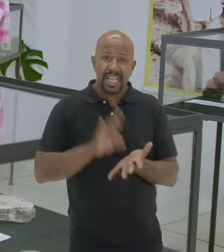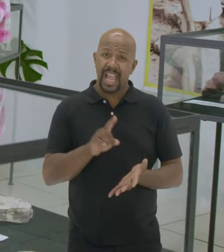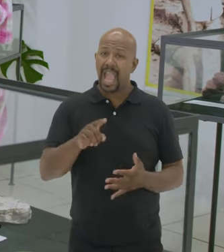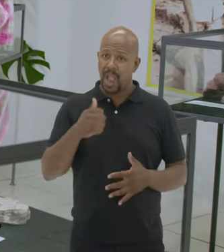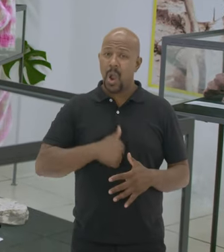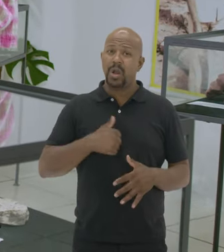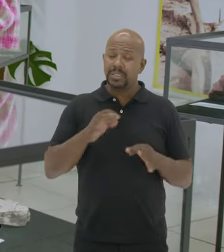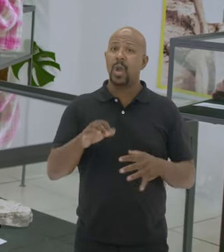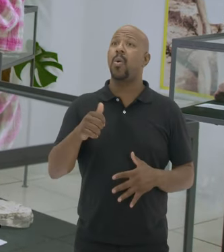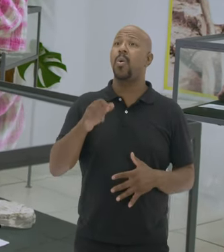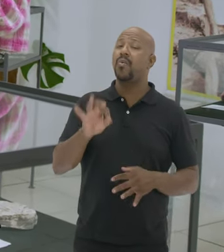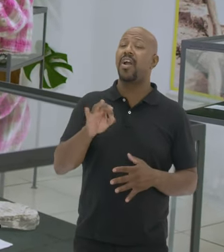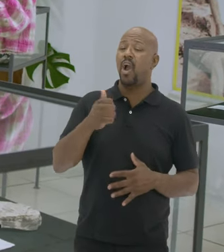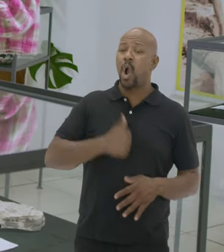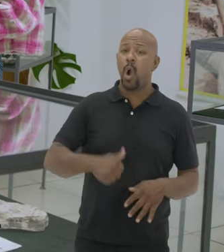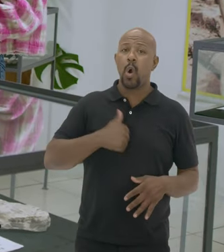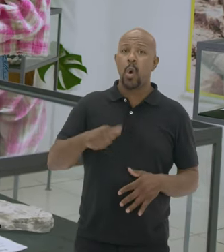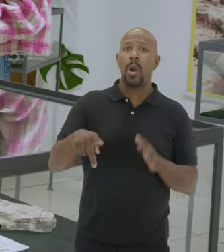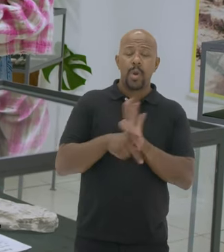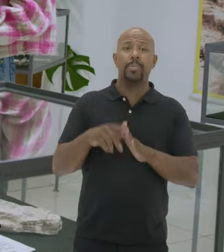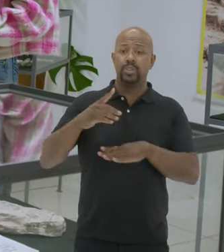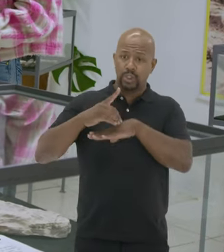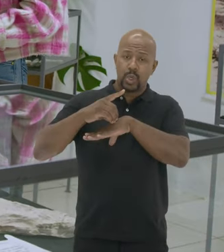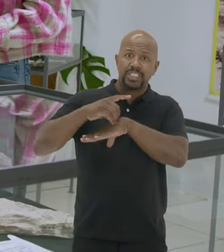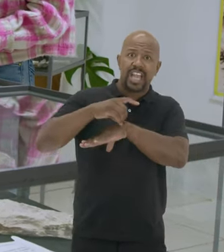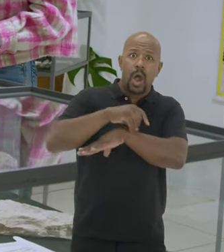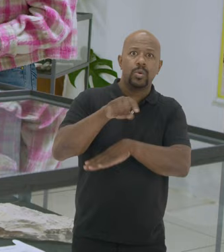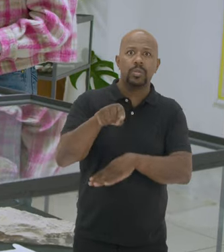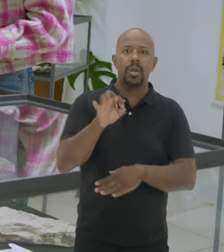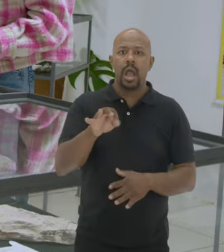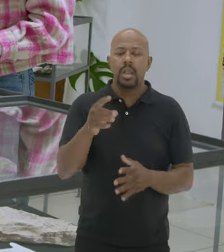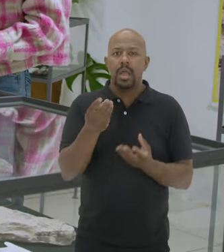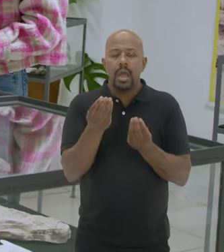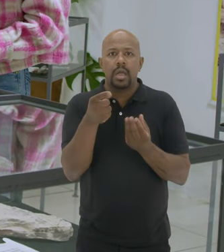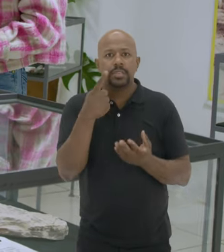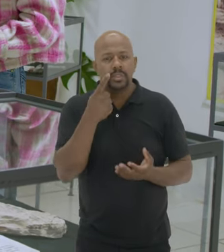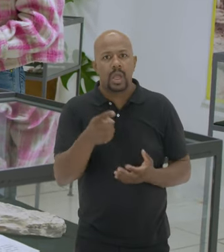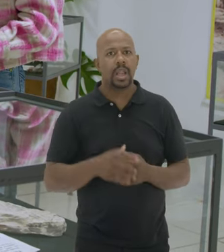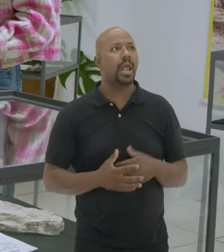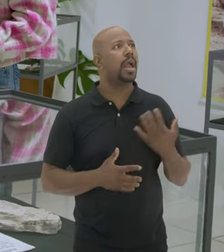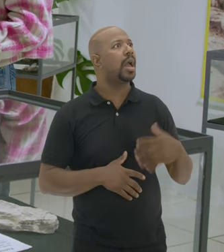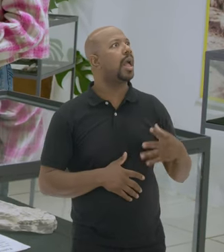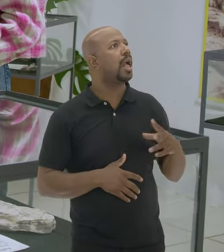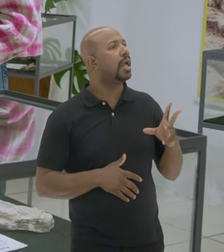isso aqui são fezes de dinossauros gente e olha ali uma plantinha